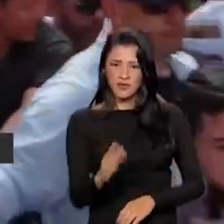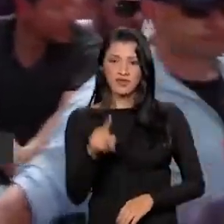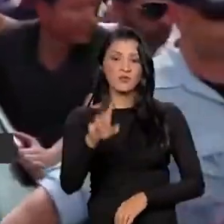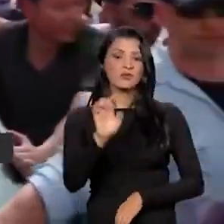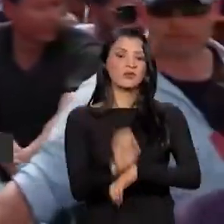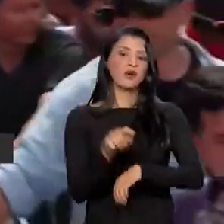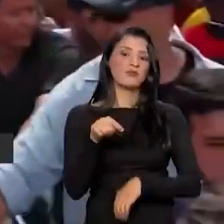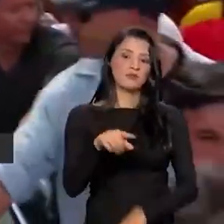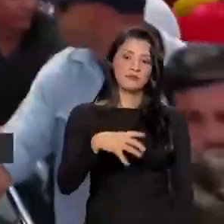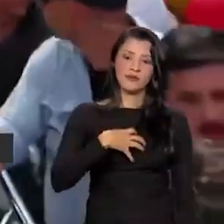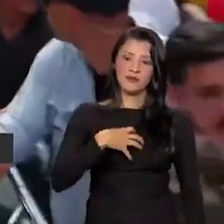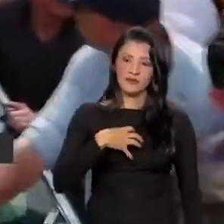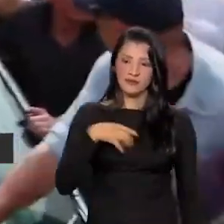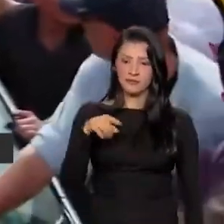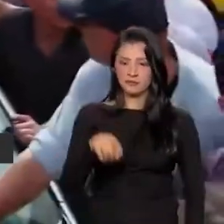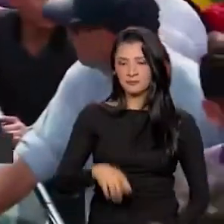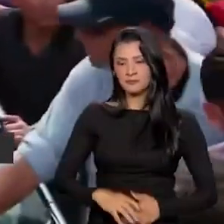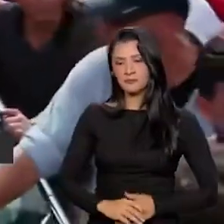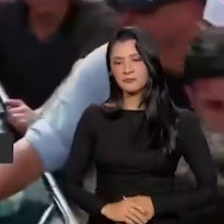estado da Bahia.